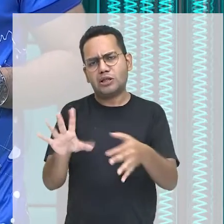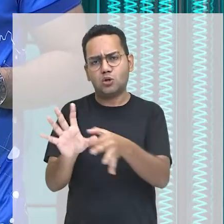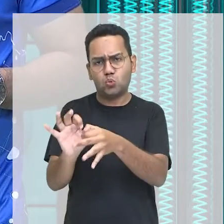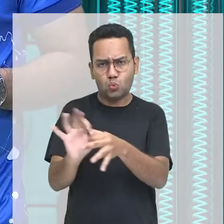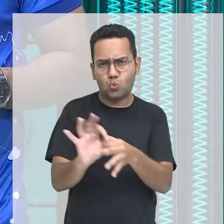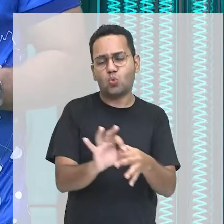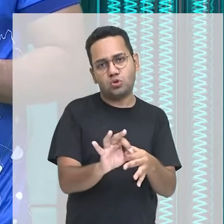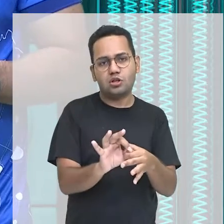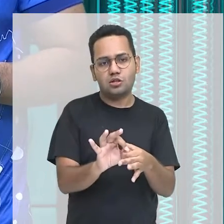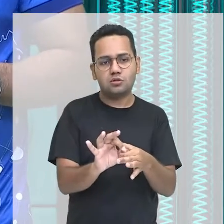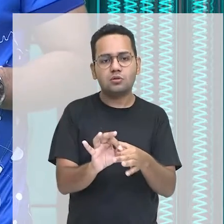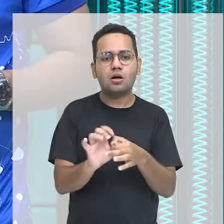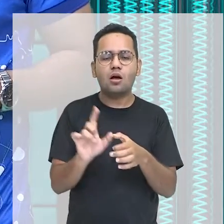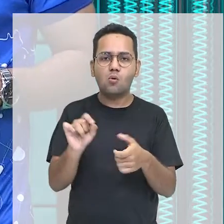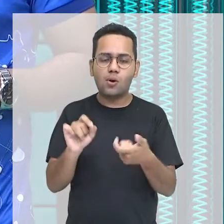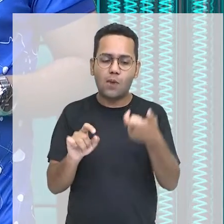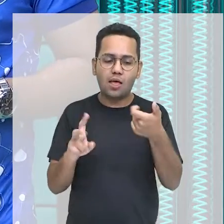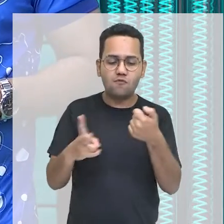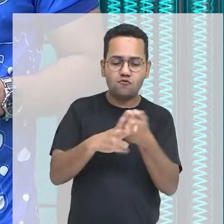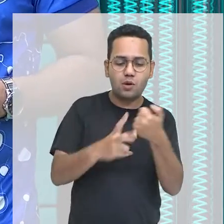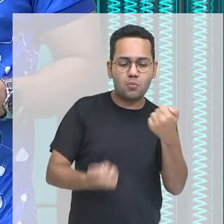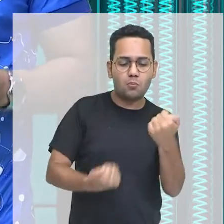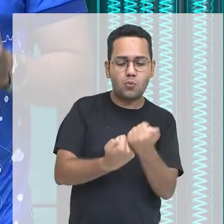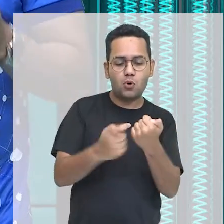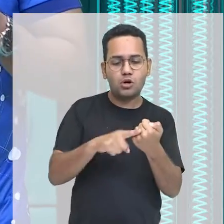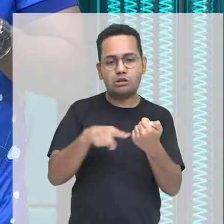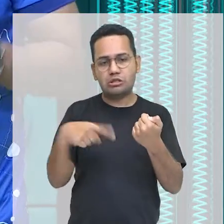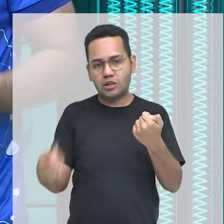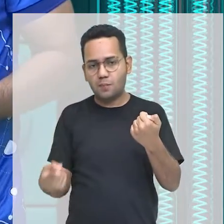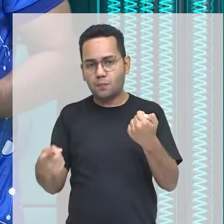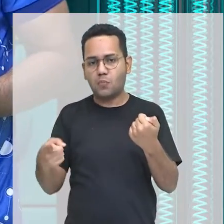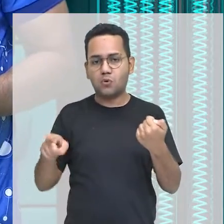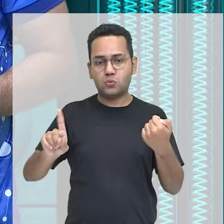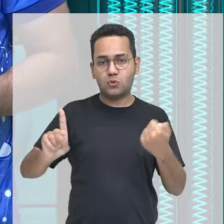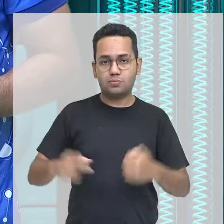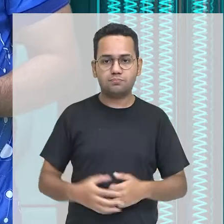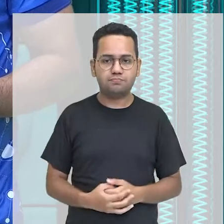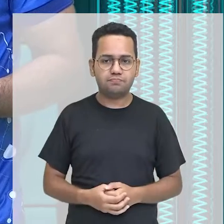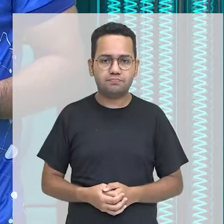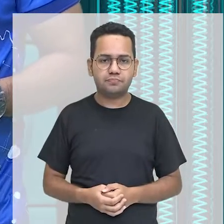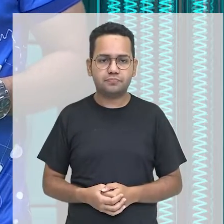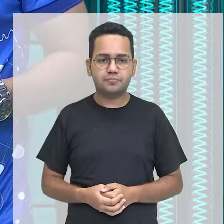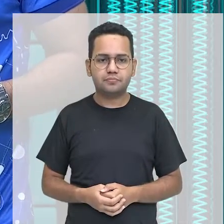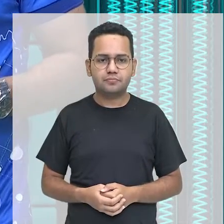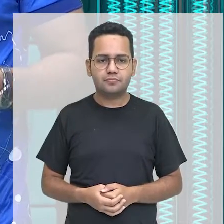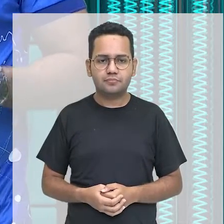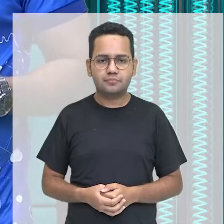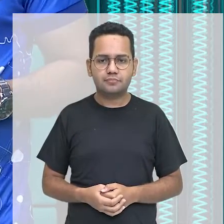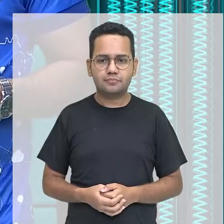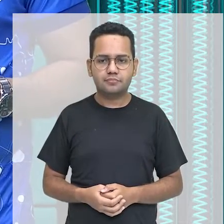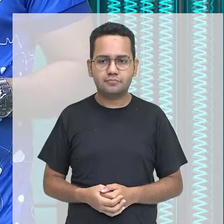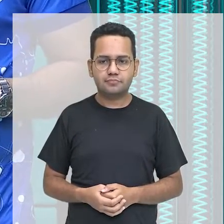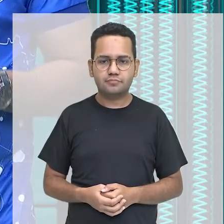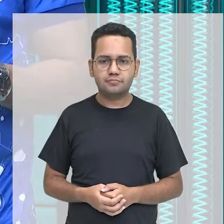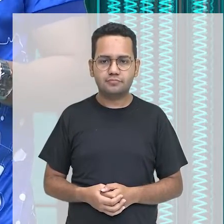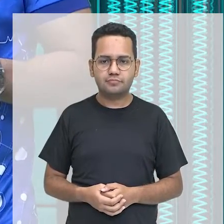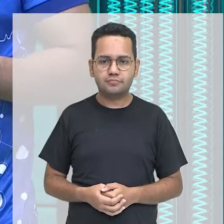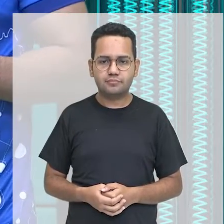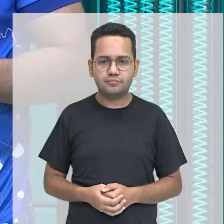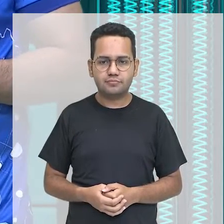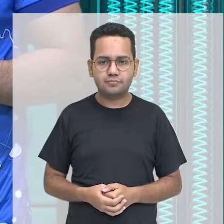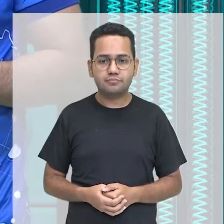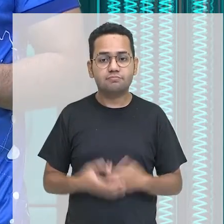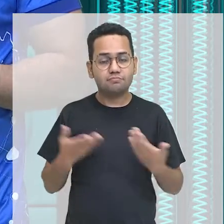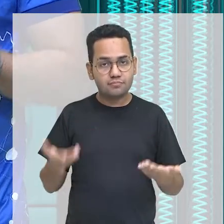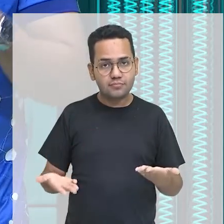vai estar sempre após o verbo auxiliar. Como os verbos modais também são verbos auxiliares, é eles que vão receber o not e,